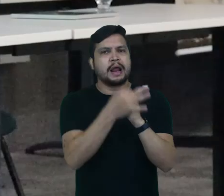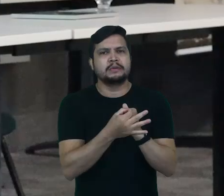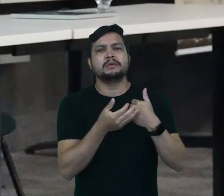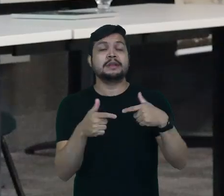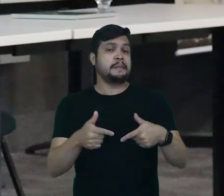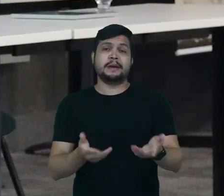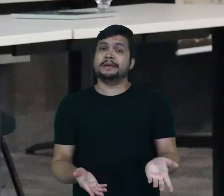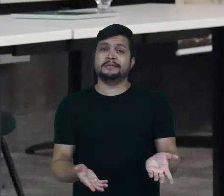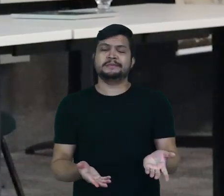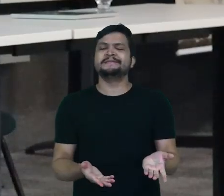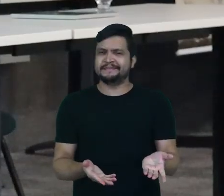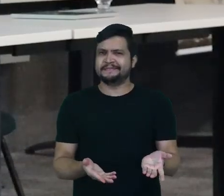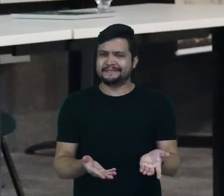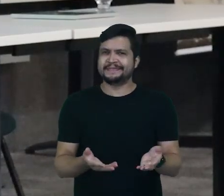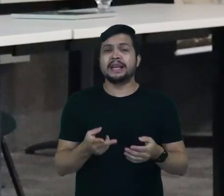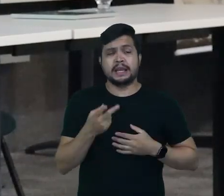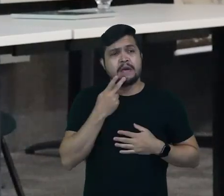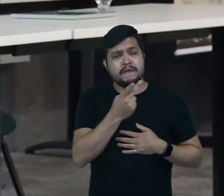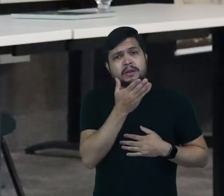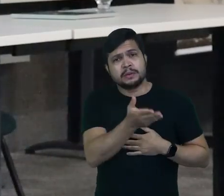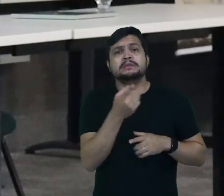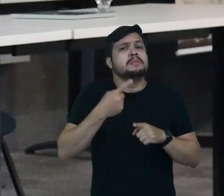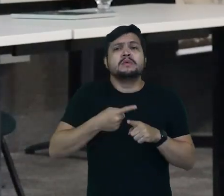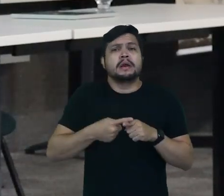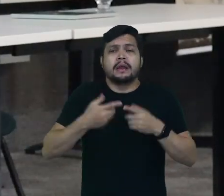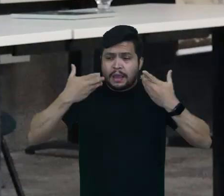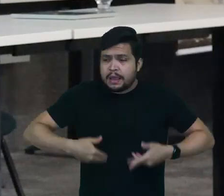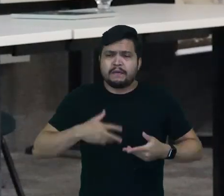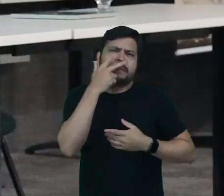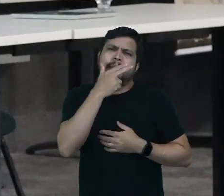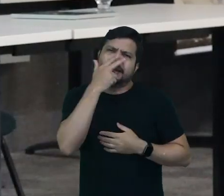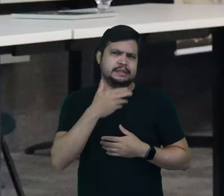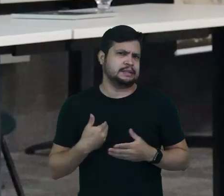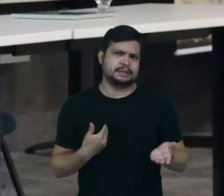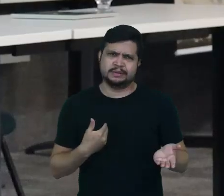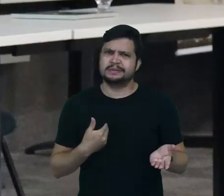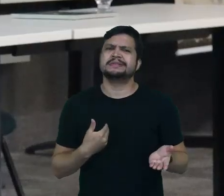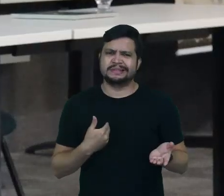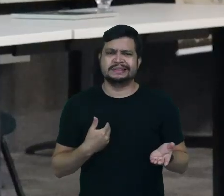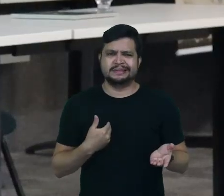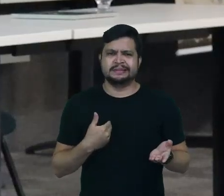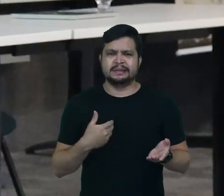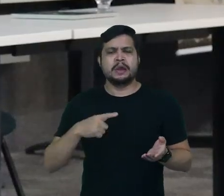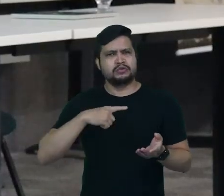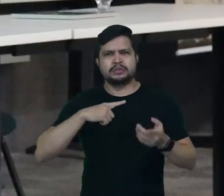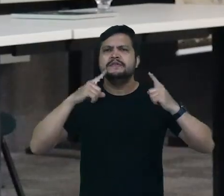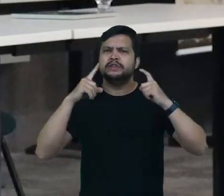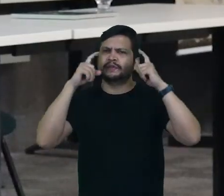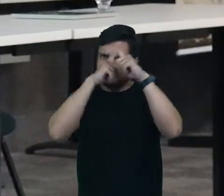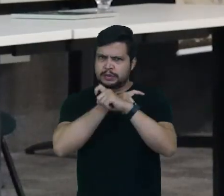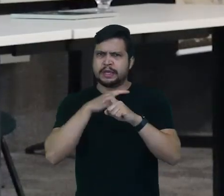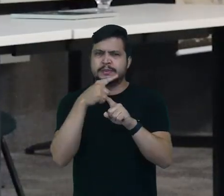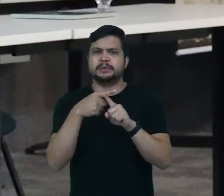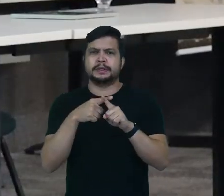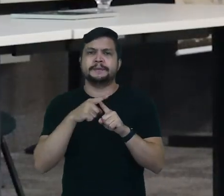graduação, eu passei no concurso da Embrapa para ser assistente, laboratorista. E aí o professor Ambrosio, assim, foi uma grande dificuldade para mim. Por